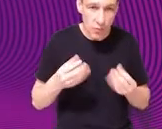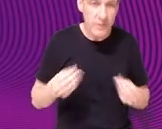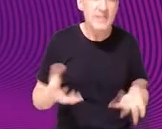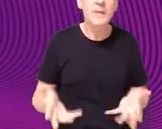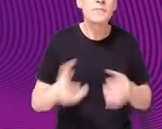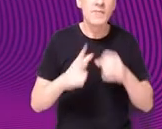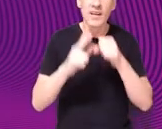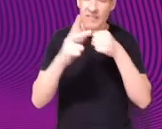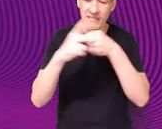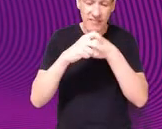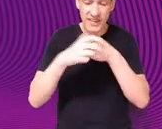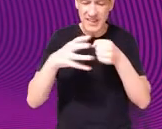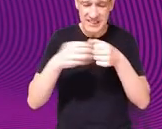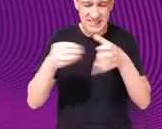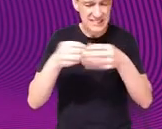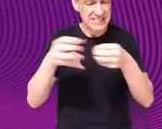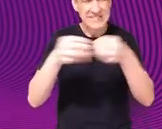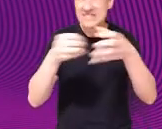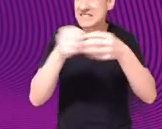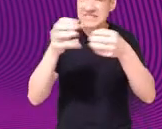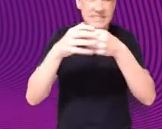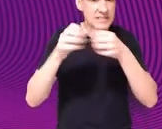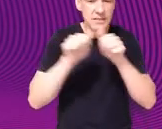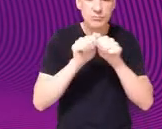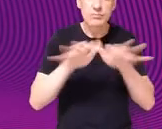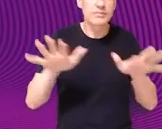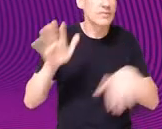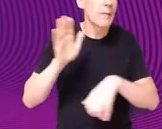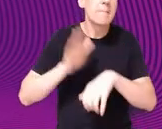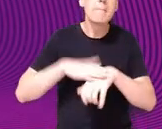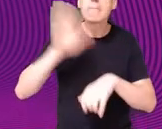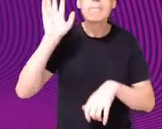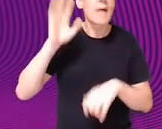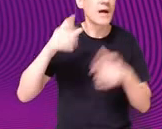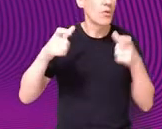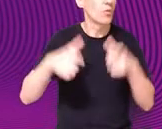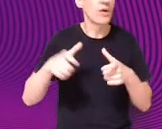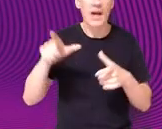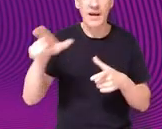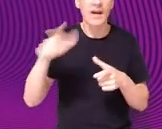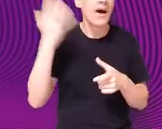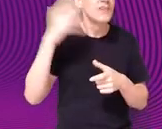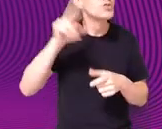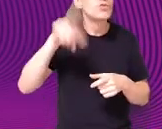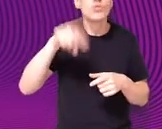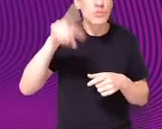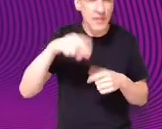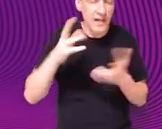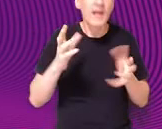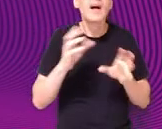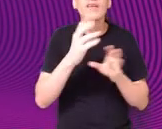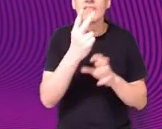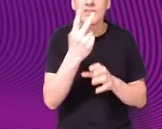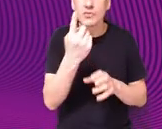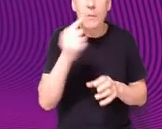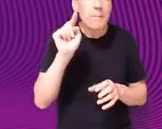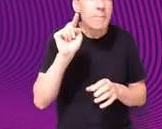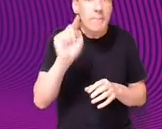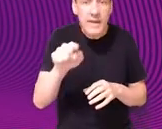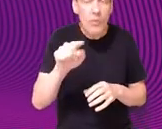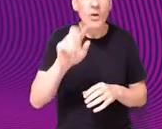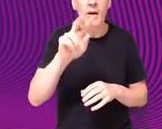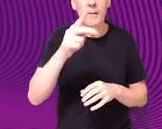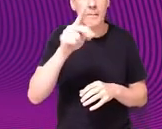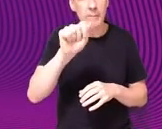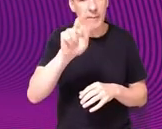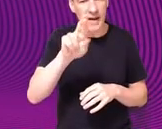já demonstrada lá, tendo 21 mil cópias de parvovírus, com uma taxa de replicação de RNA